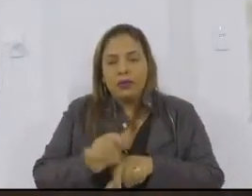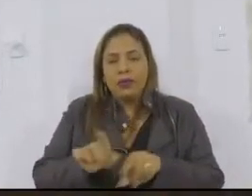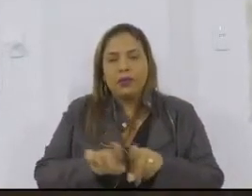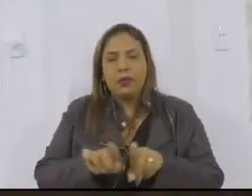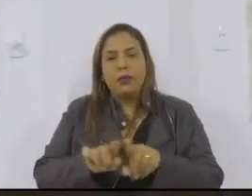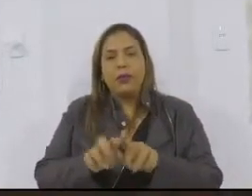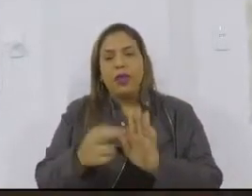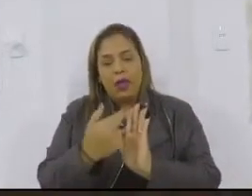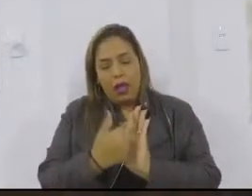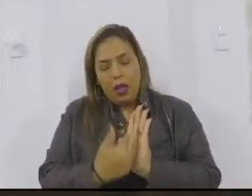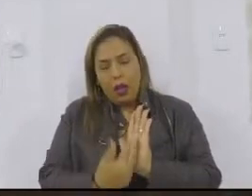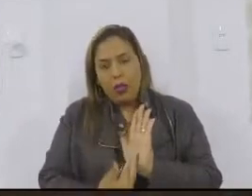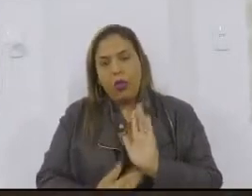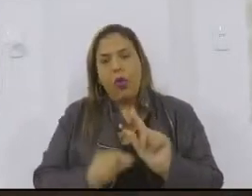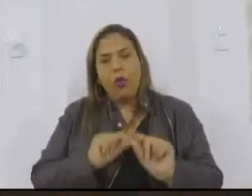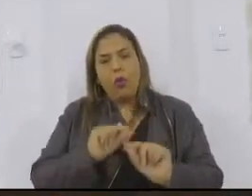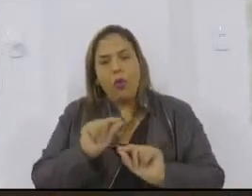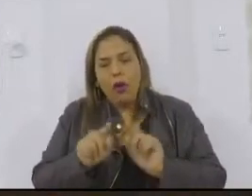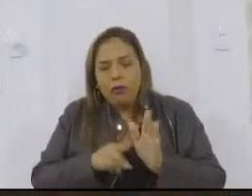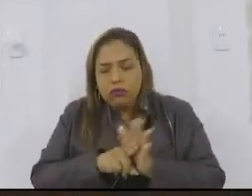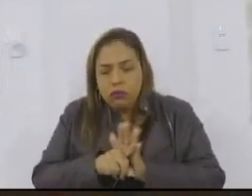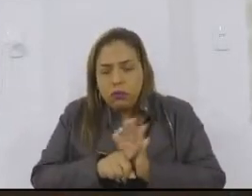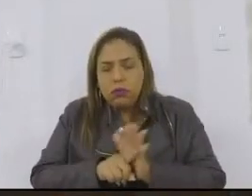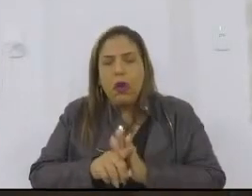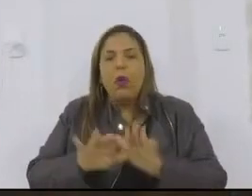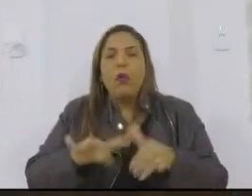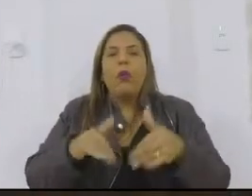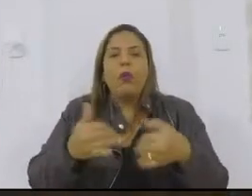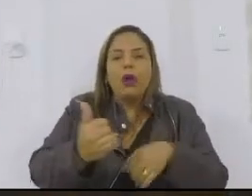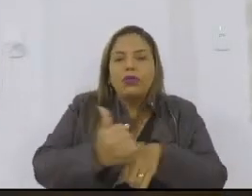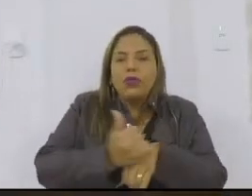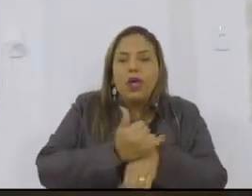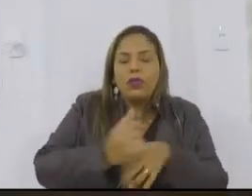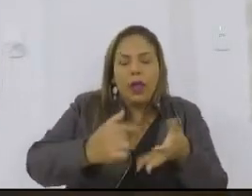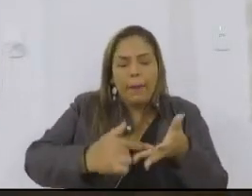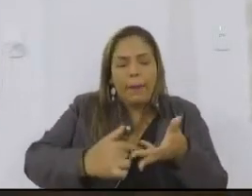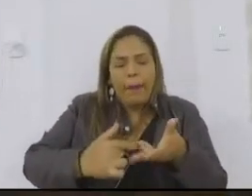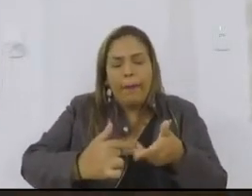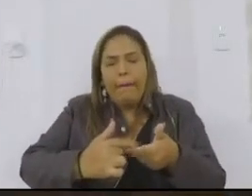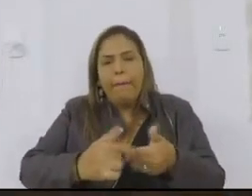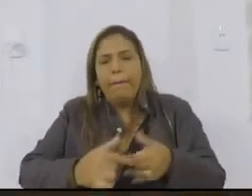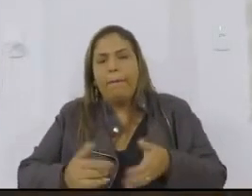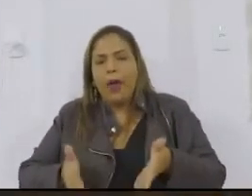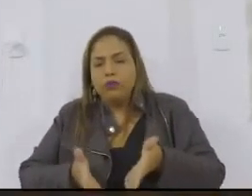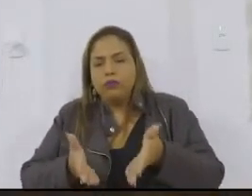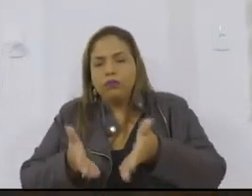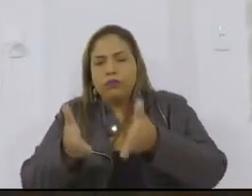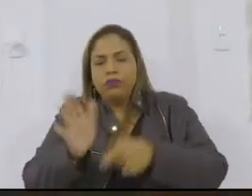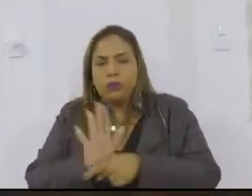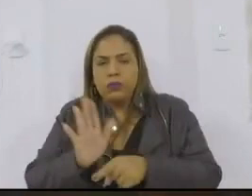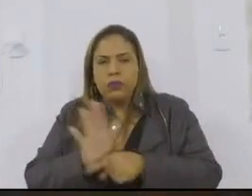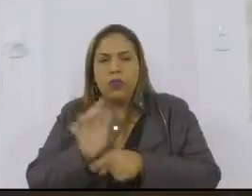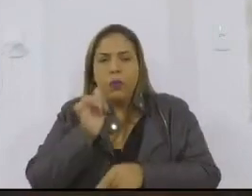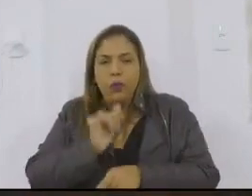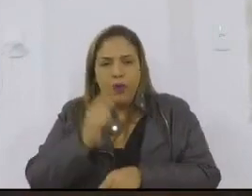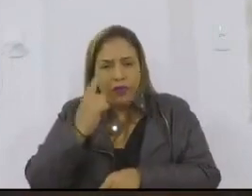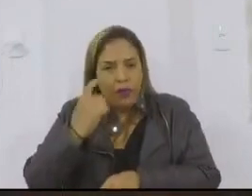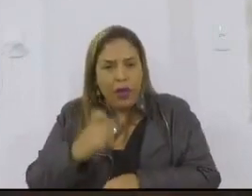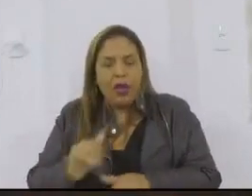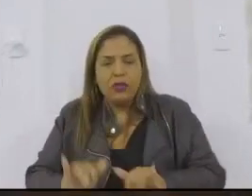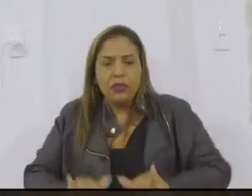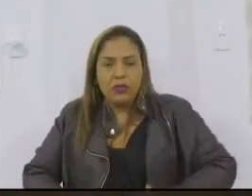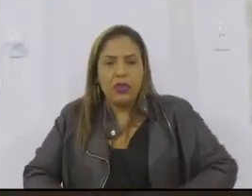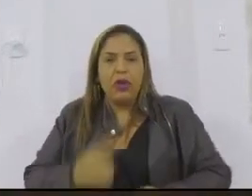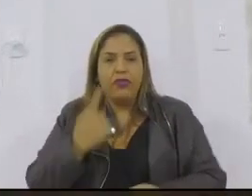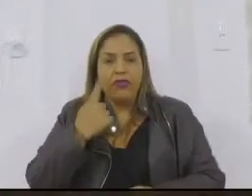sua análise, valorar as ações que estão sendo prestadas nos mais diversos programas oferecidos em nosso município às nossas mulheres.